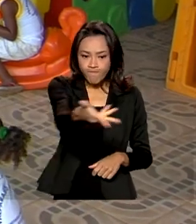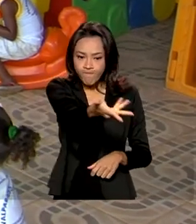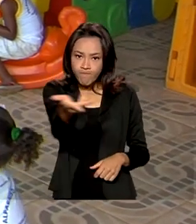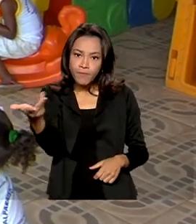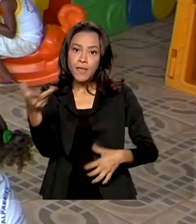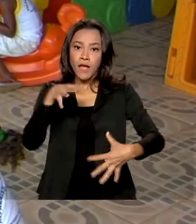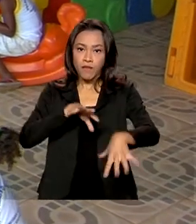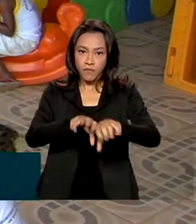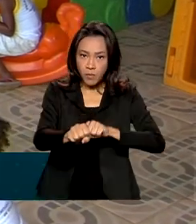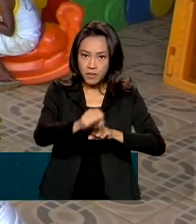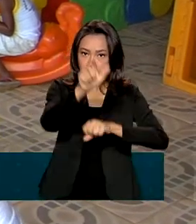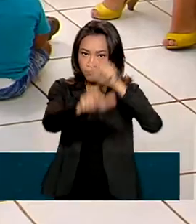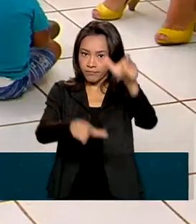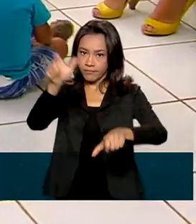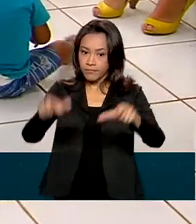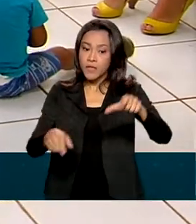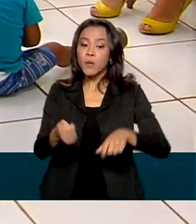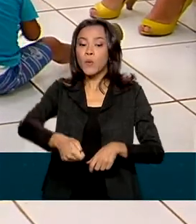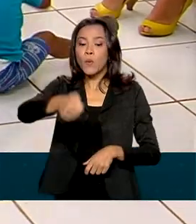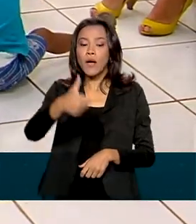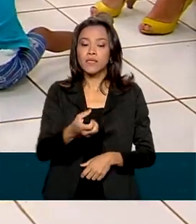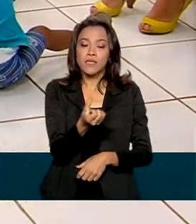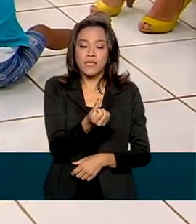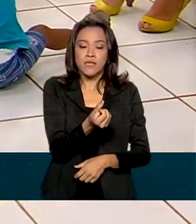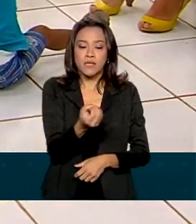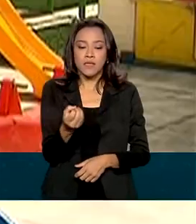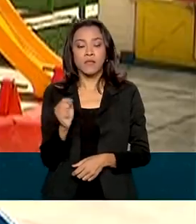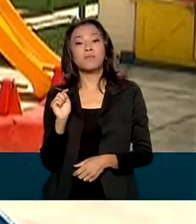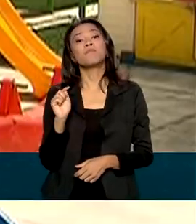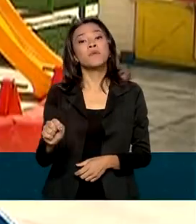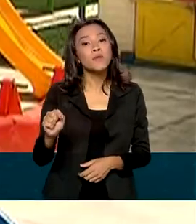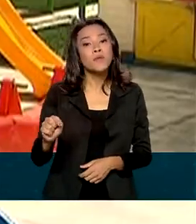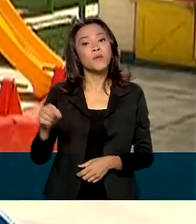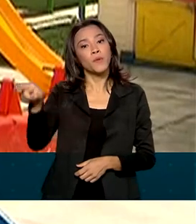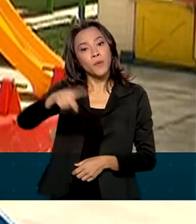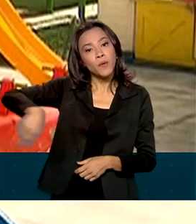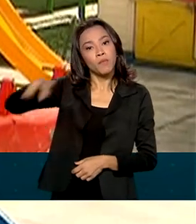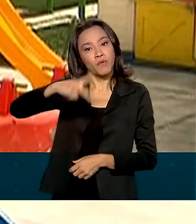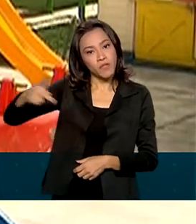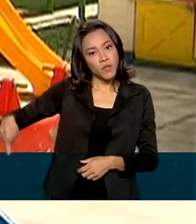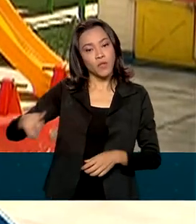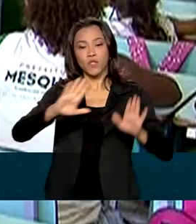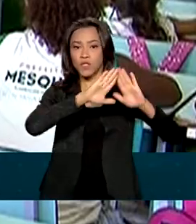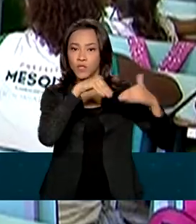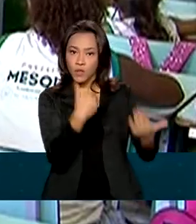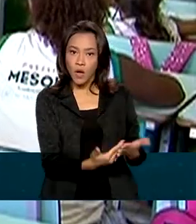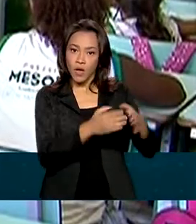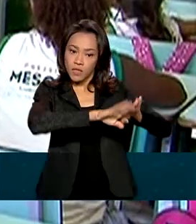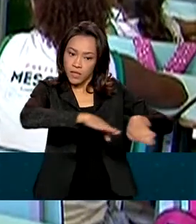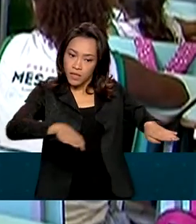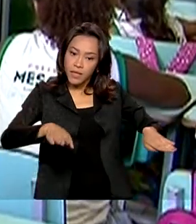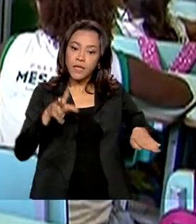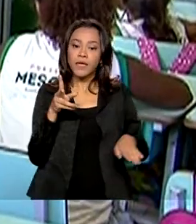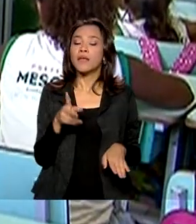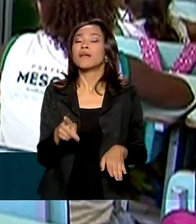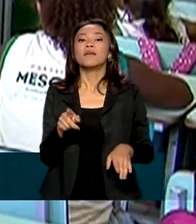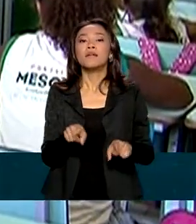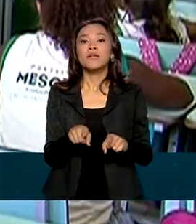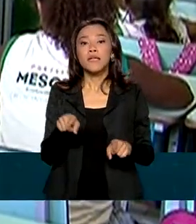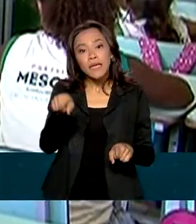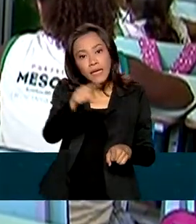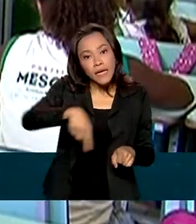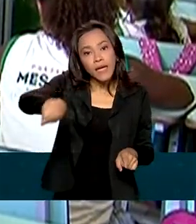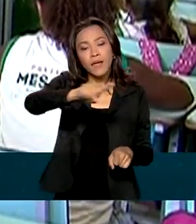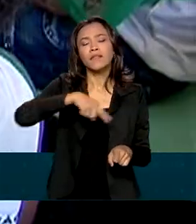é voltada para quase 600 mil professores de creches e pré-escolas de todo o país. A ideia é que esses